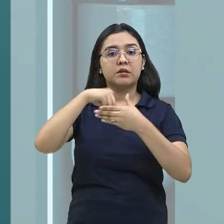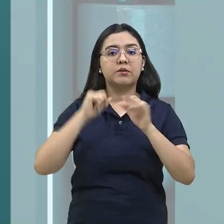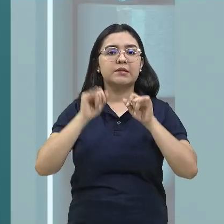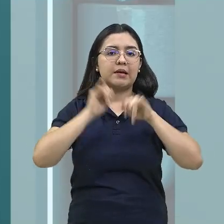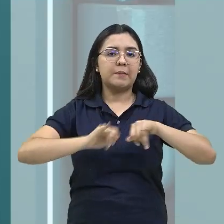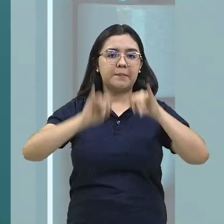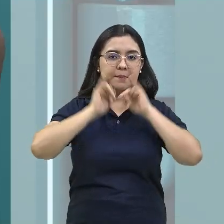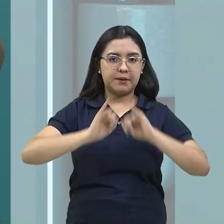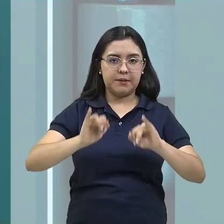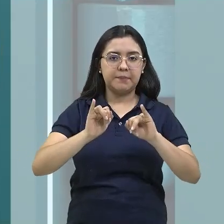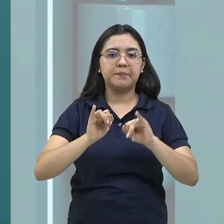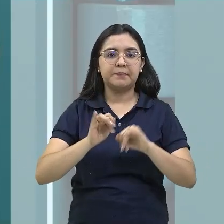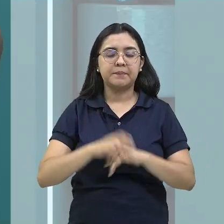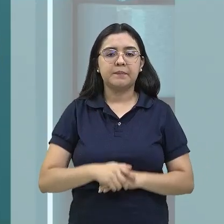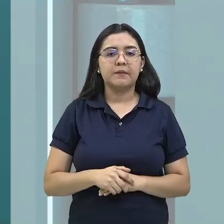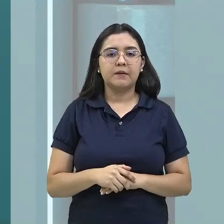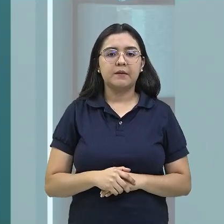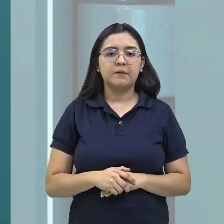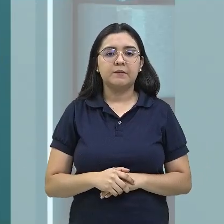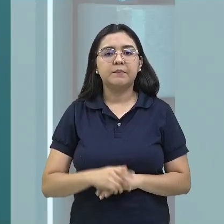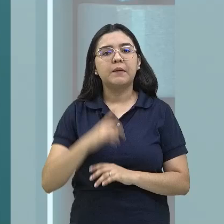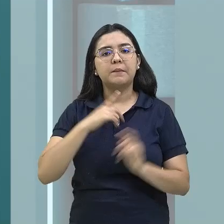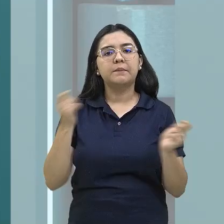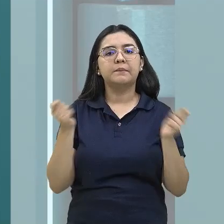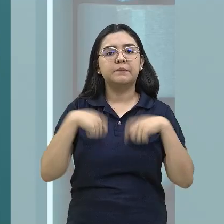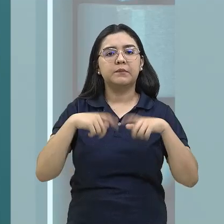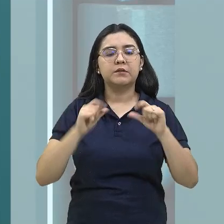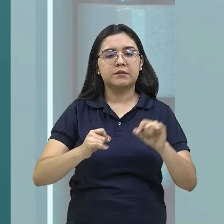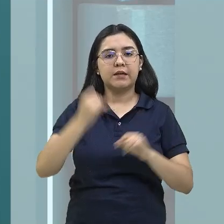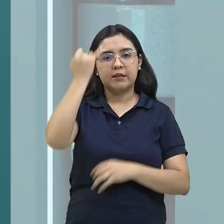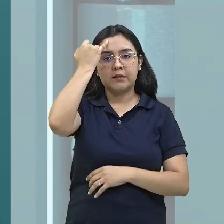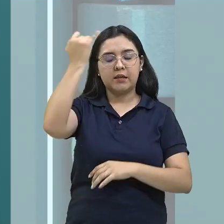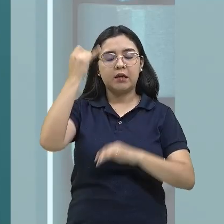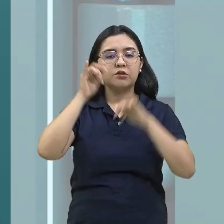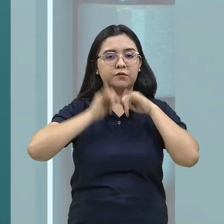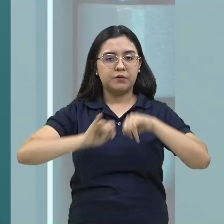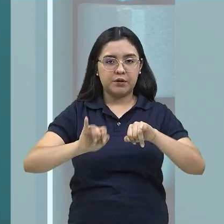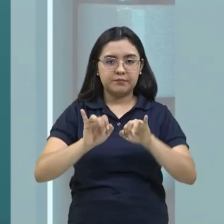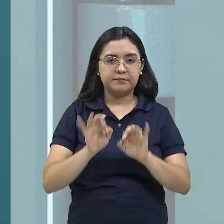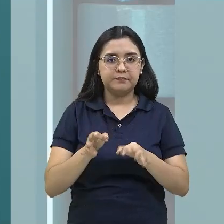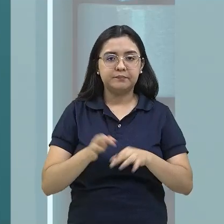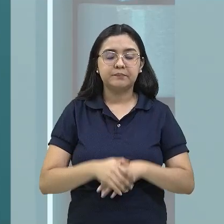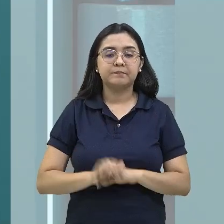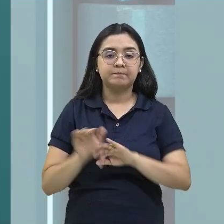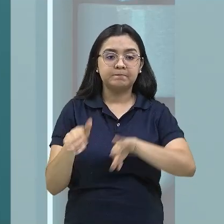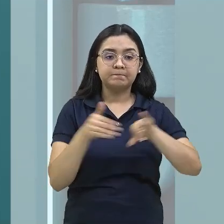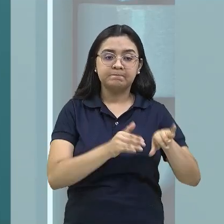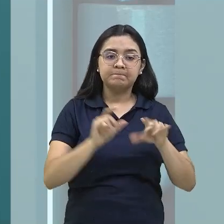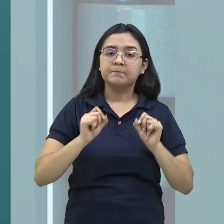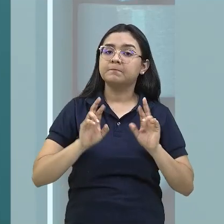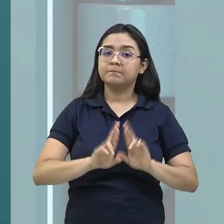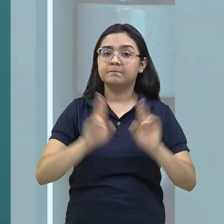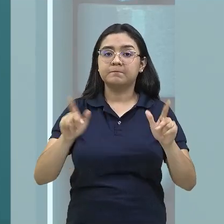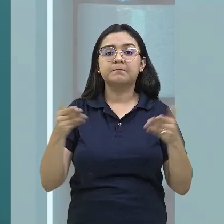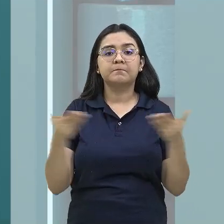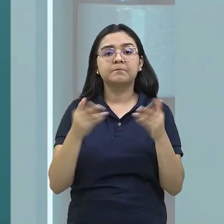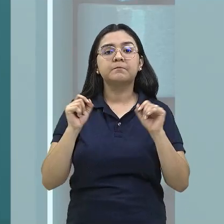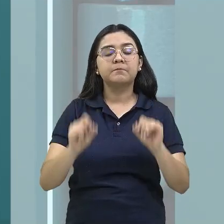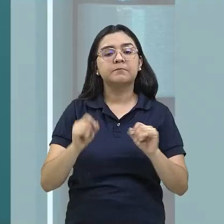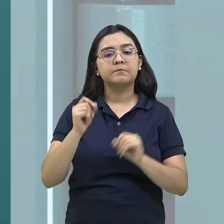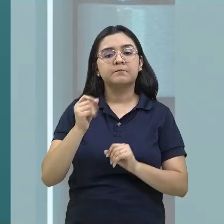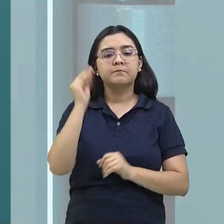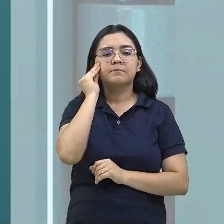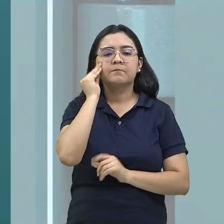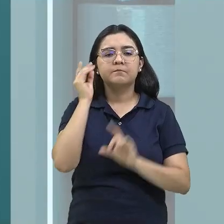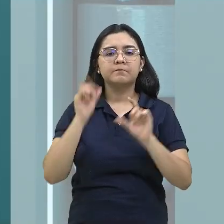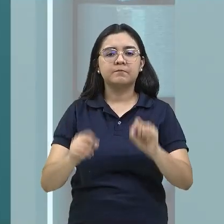campanha publicitária para promover a ideia da campanha. Ok? Feita essa distinção, agora nós vamos olhar para